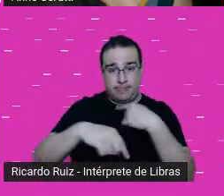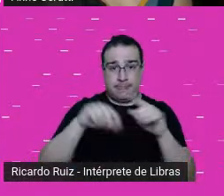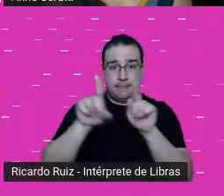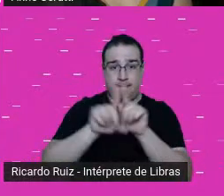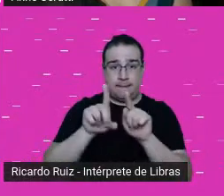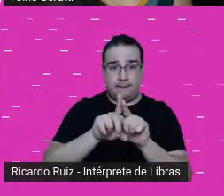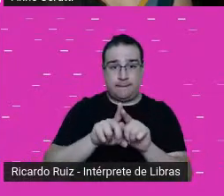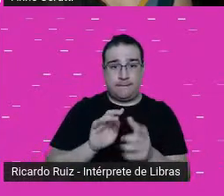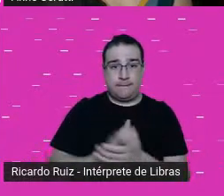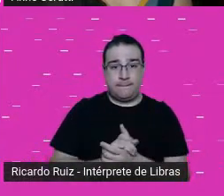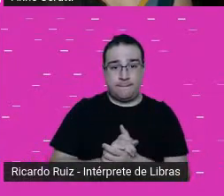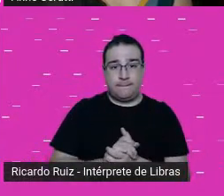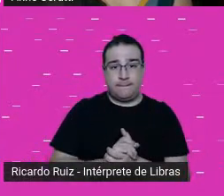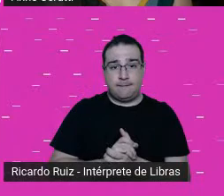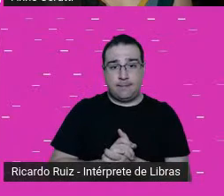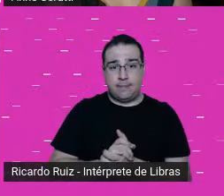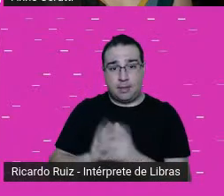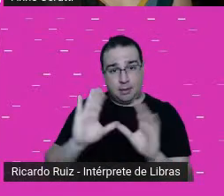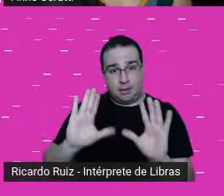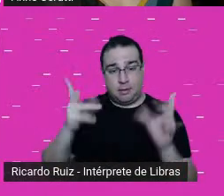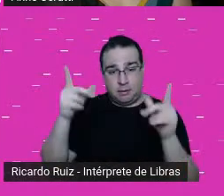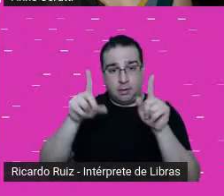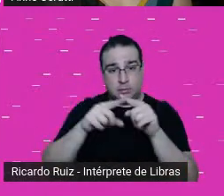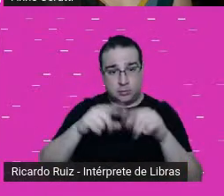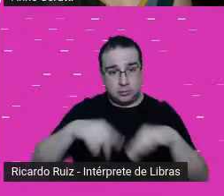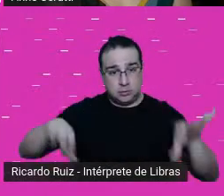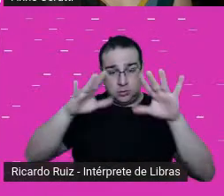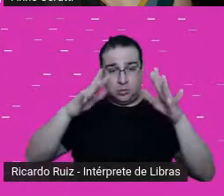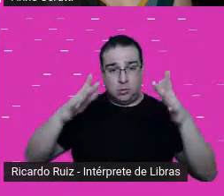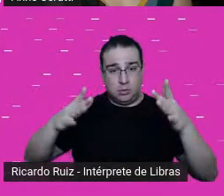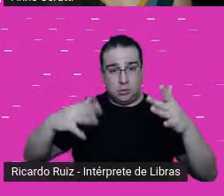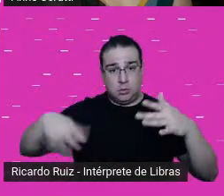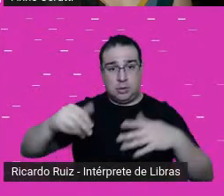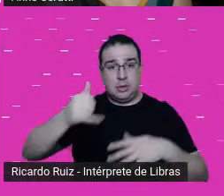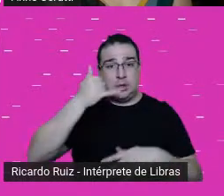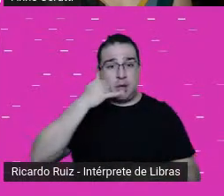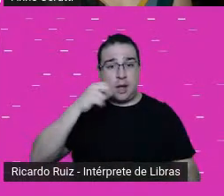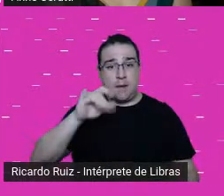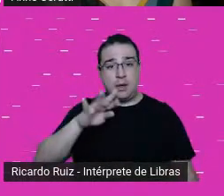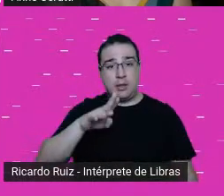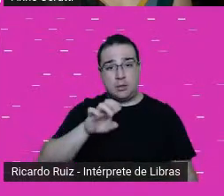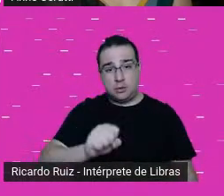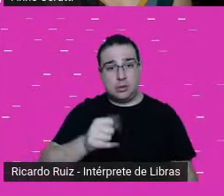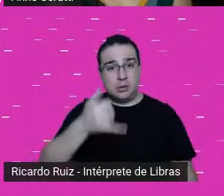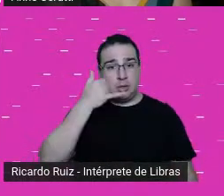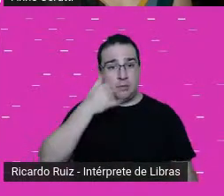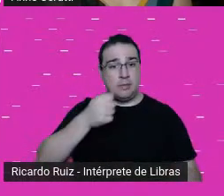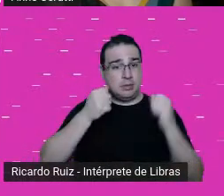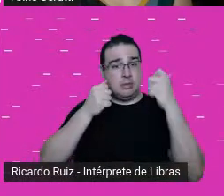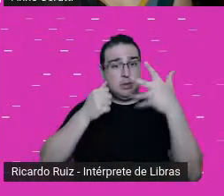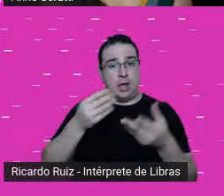depois do espetáculo, a primeira coisa tinha que ligar para Antunes para falar como foi.